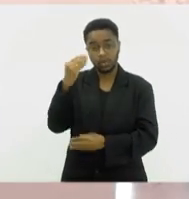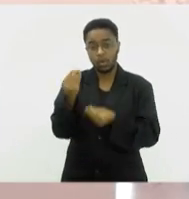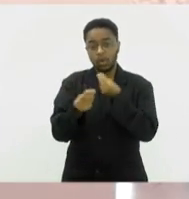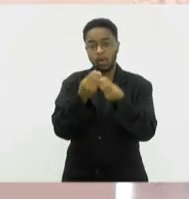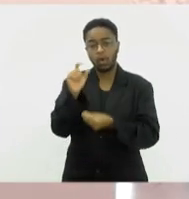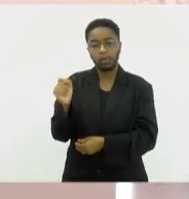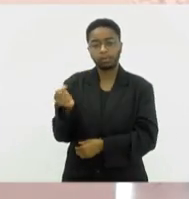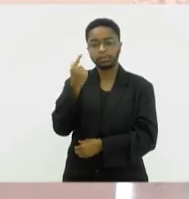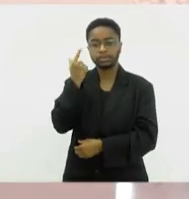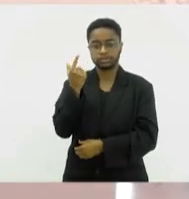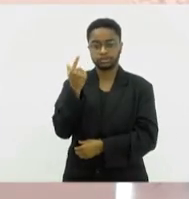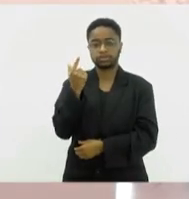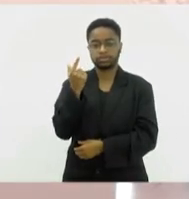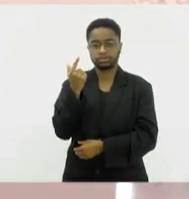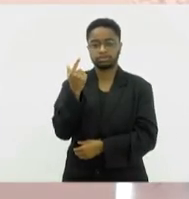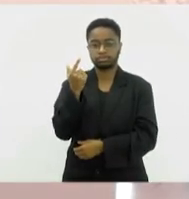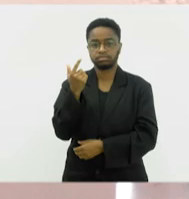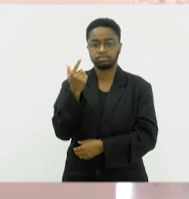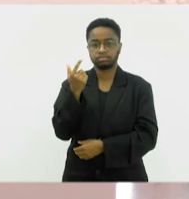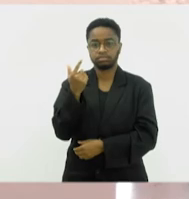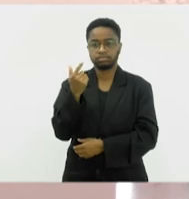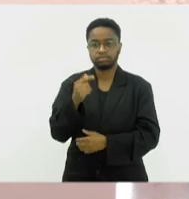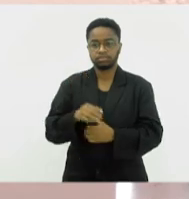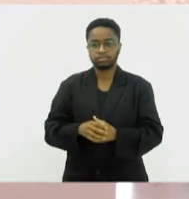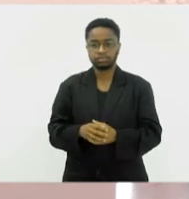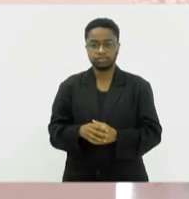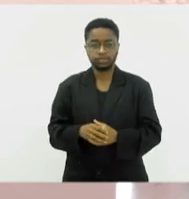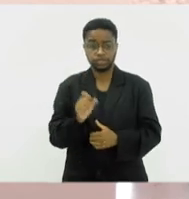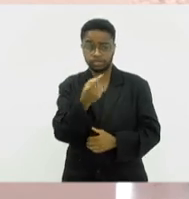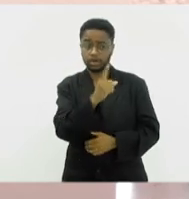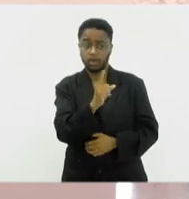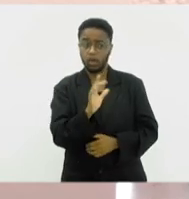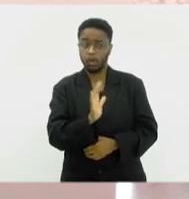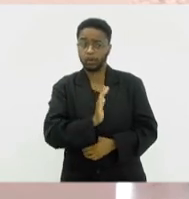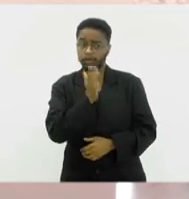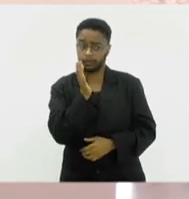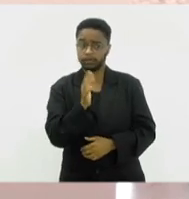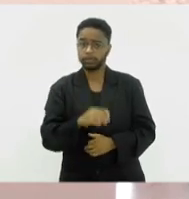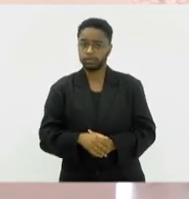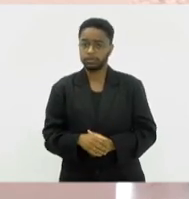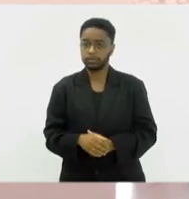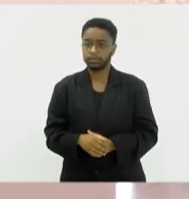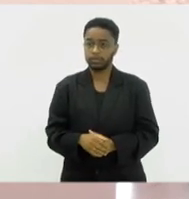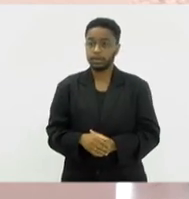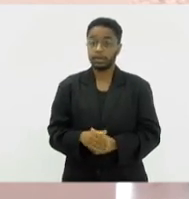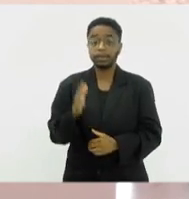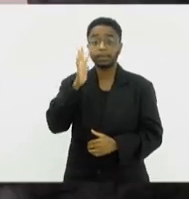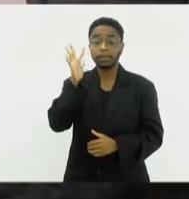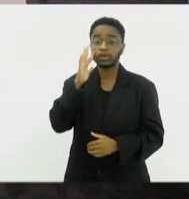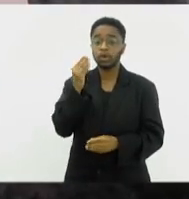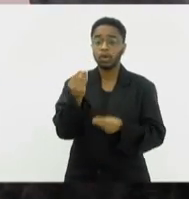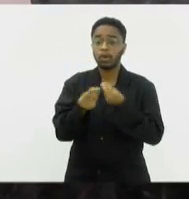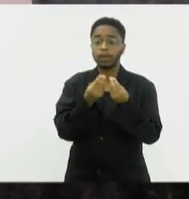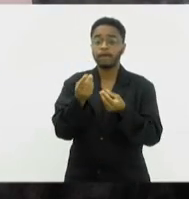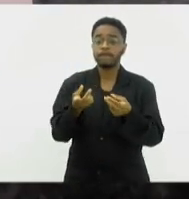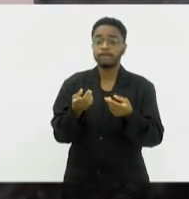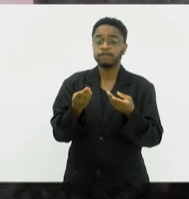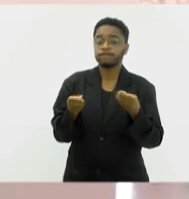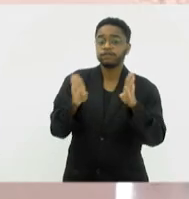estranho é fechar, e mesmo... Estranho eu é bizarro. De fechar bizarro esse é escroto, é bizarro, é tudo de ruim.